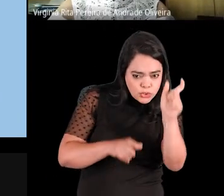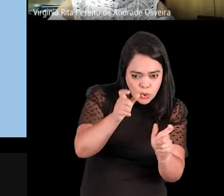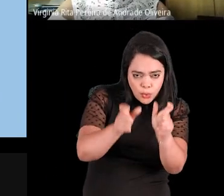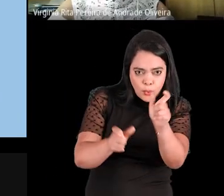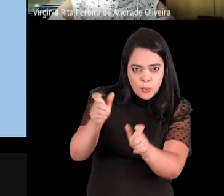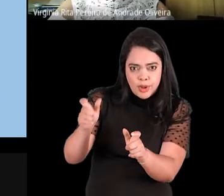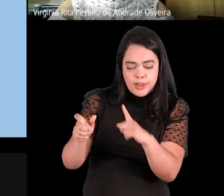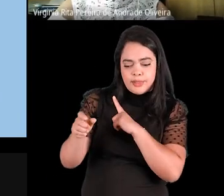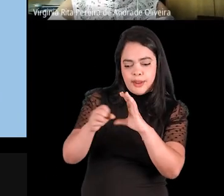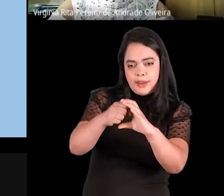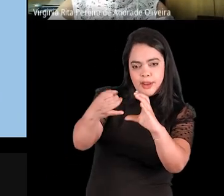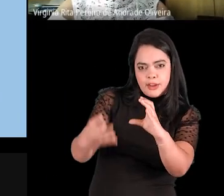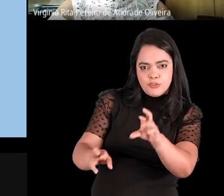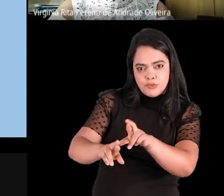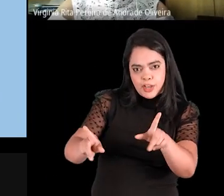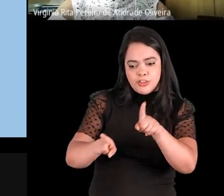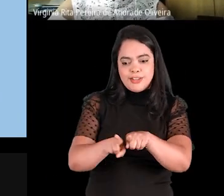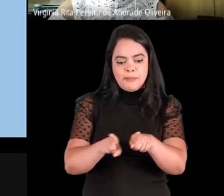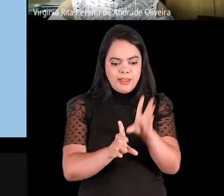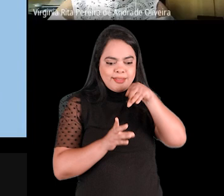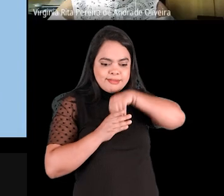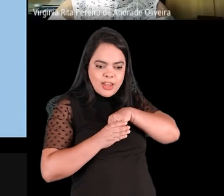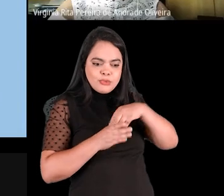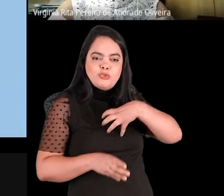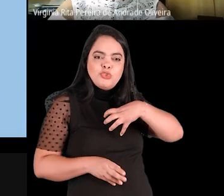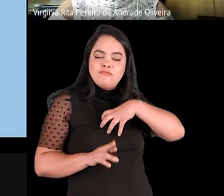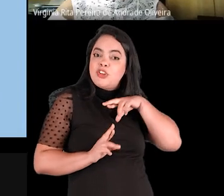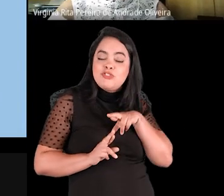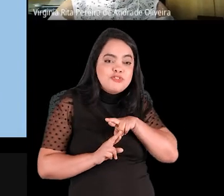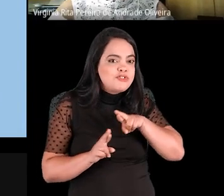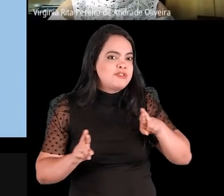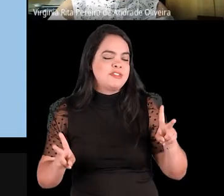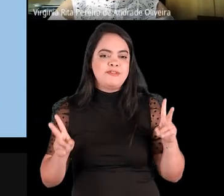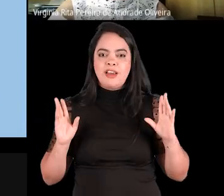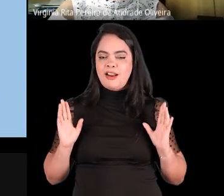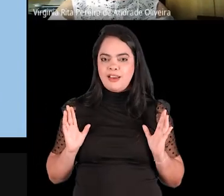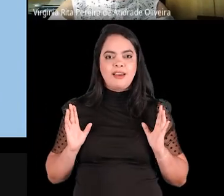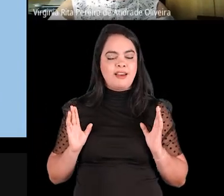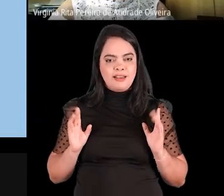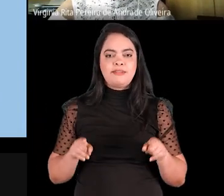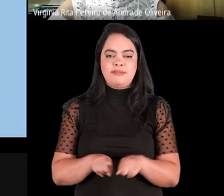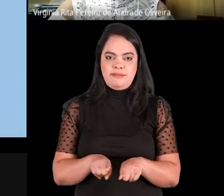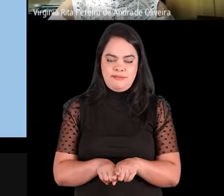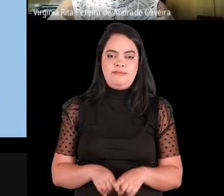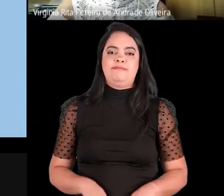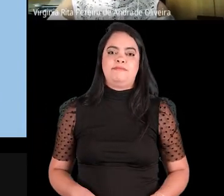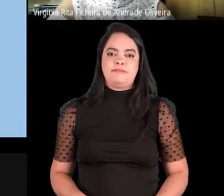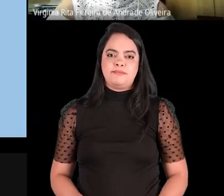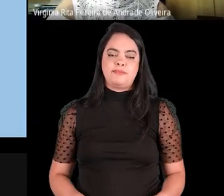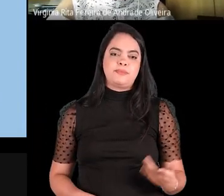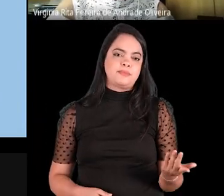físicas diferentes, cada um é um, né? Cada um tem a sua diferença e a sua essência, né? O